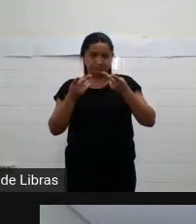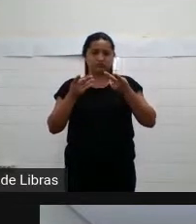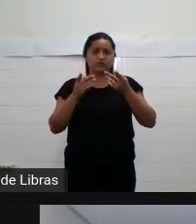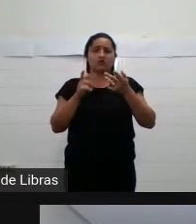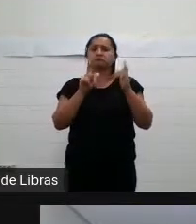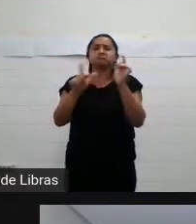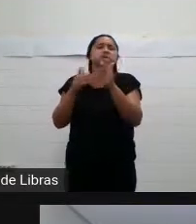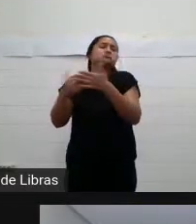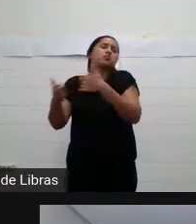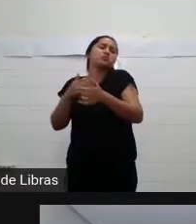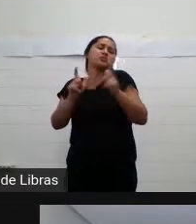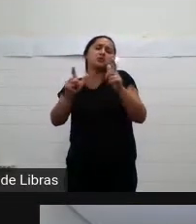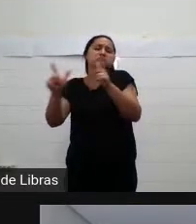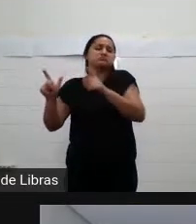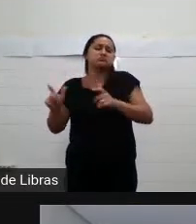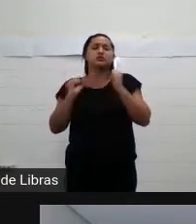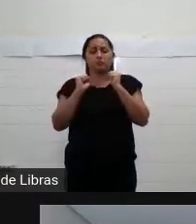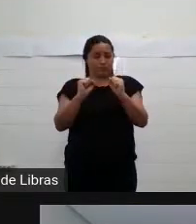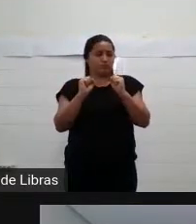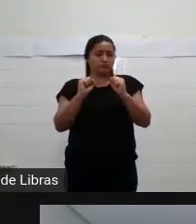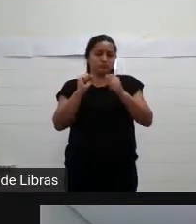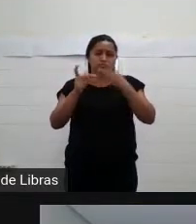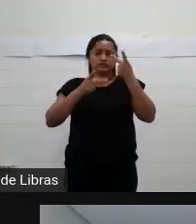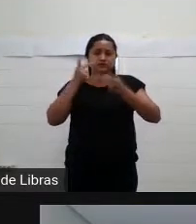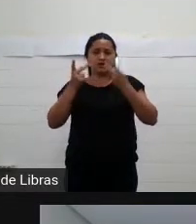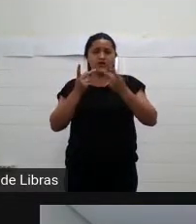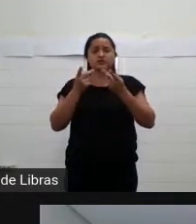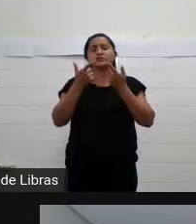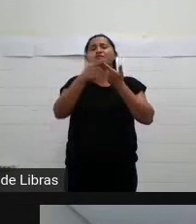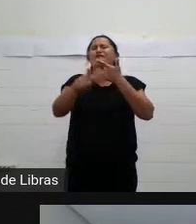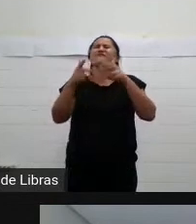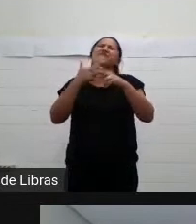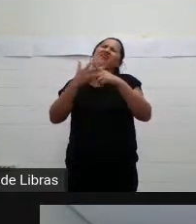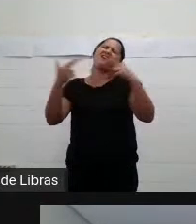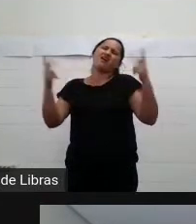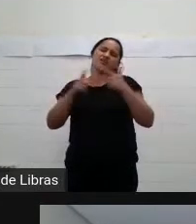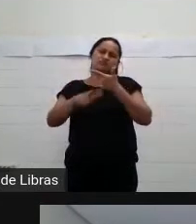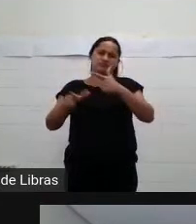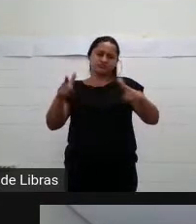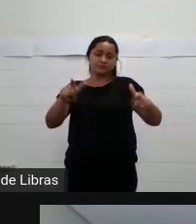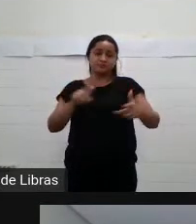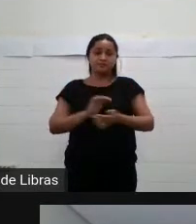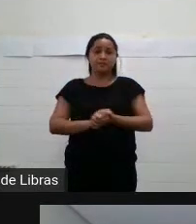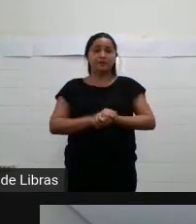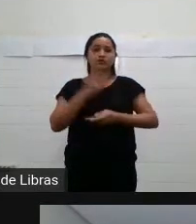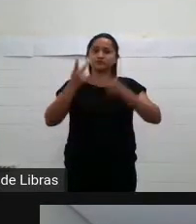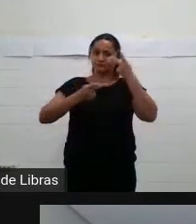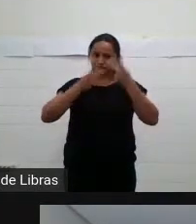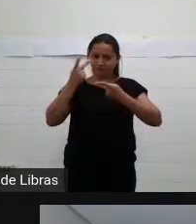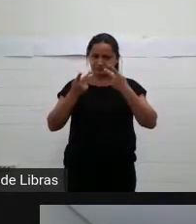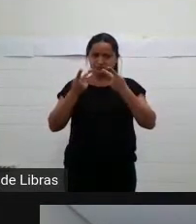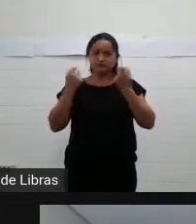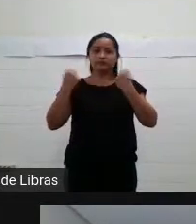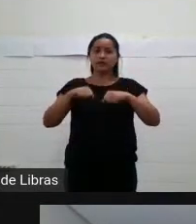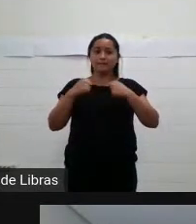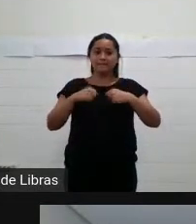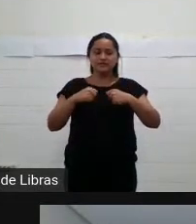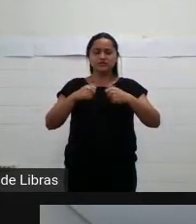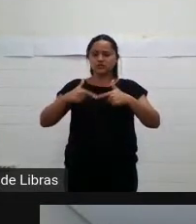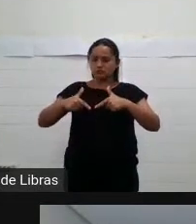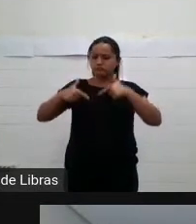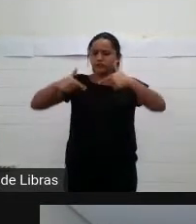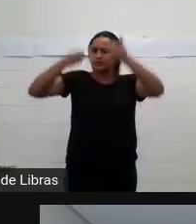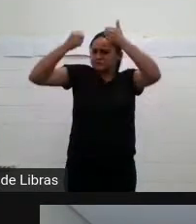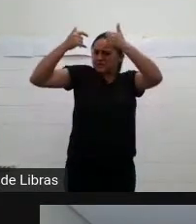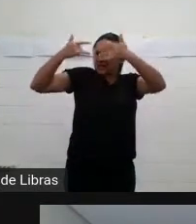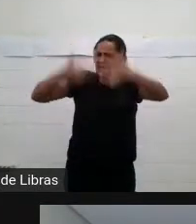da organização pode indicar, porque são várias as categorias. Quando a gente indica, a gente tem que fazer toda uma defesa do trabalho